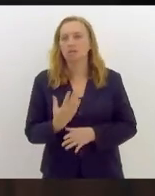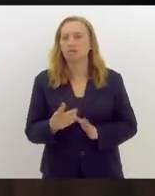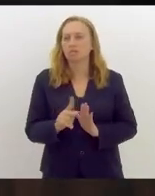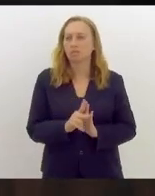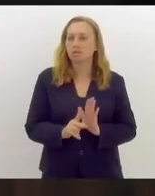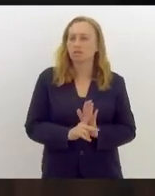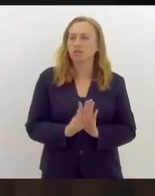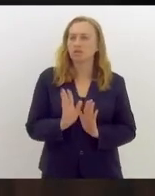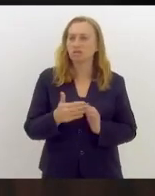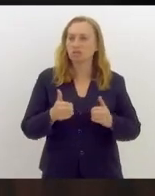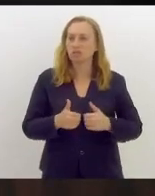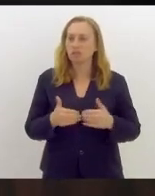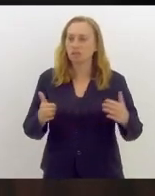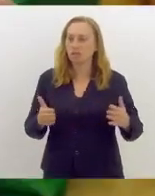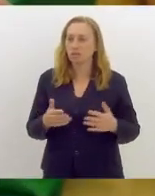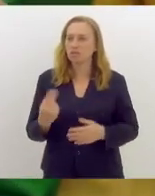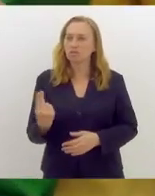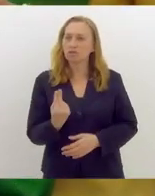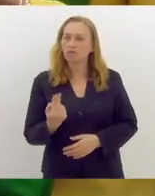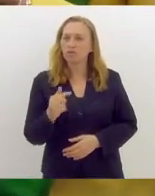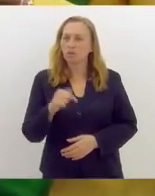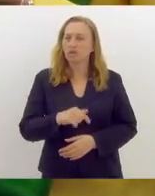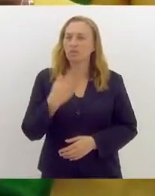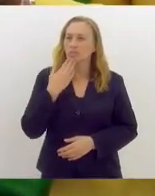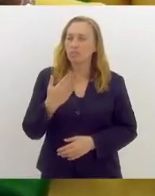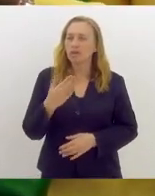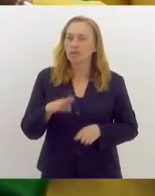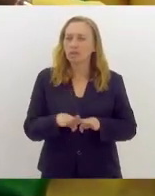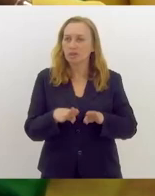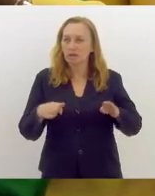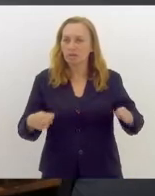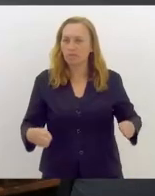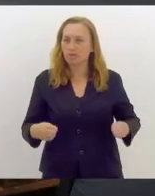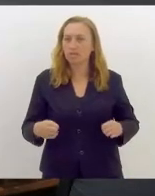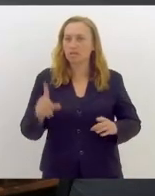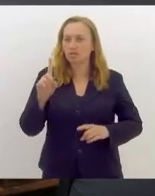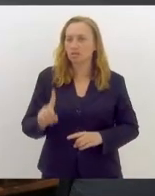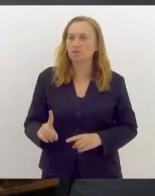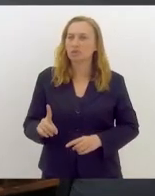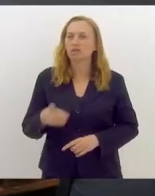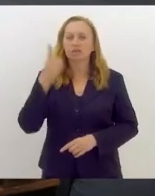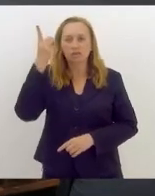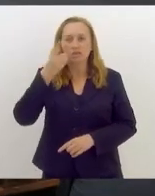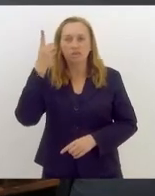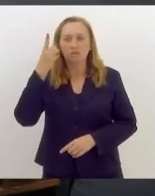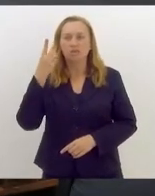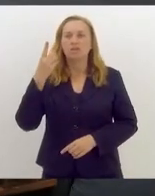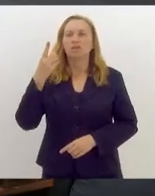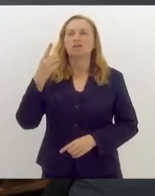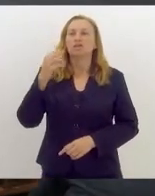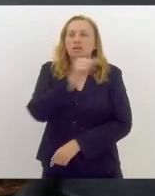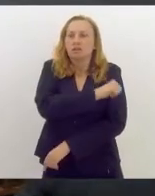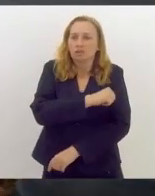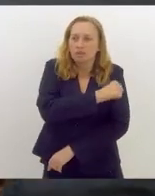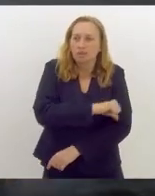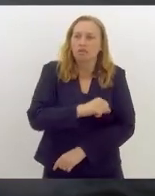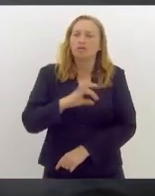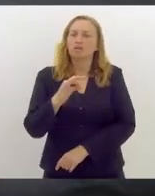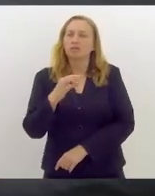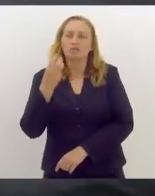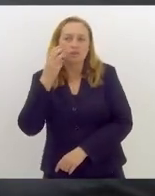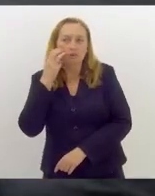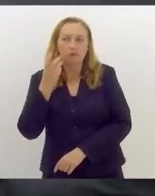já abra com autoria aqui peça mesas auxiliares da mesa diretora Deputado enfermeira e região e deputado valdec Deputado